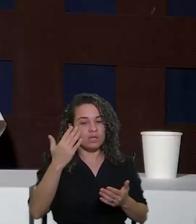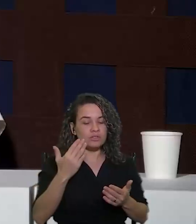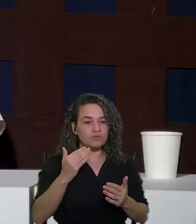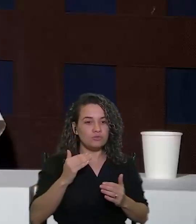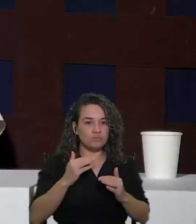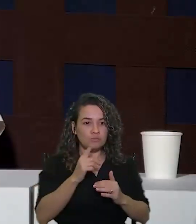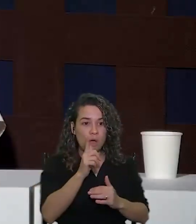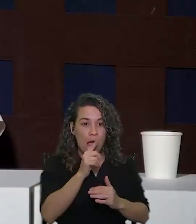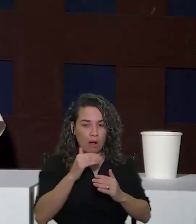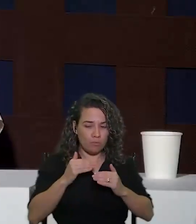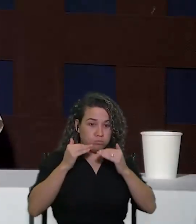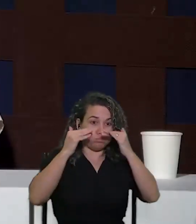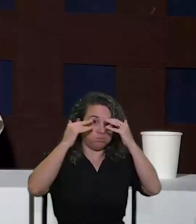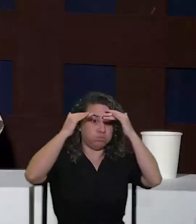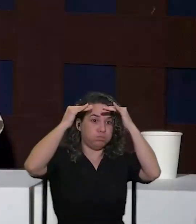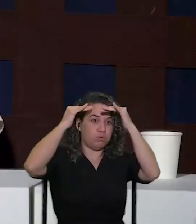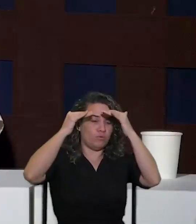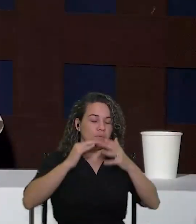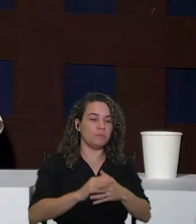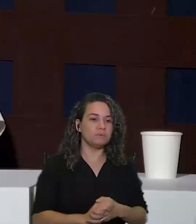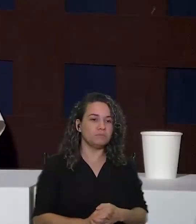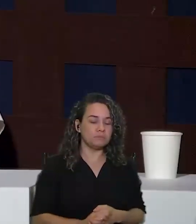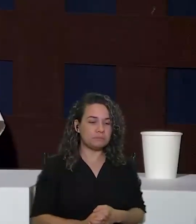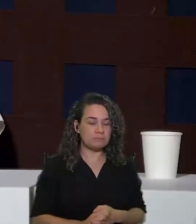E nesse capítulo, resumidamente, eu